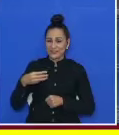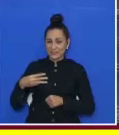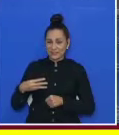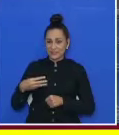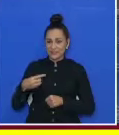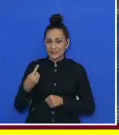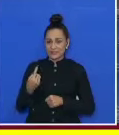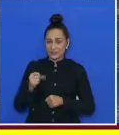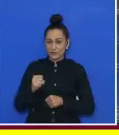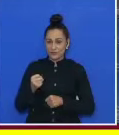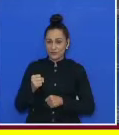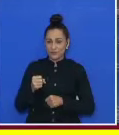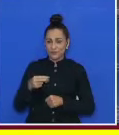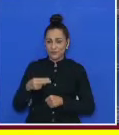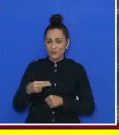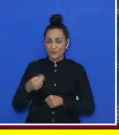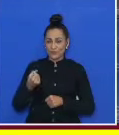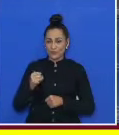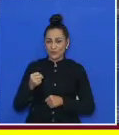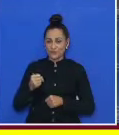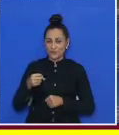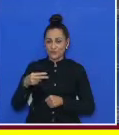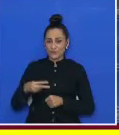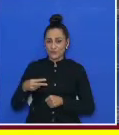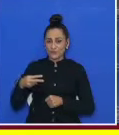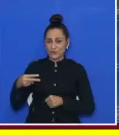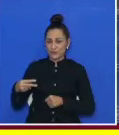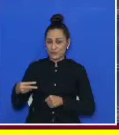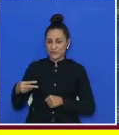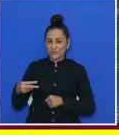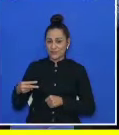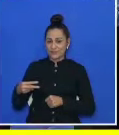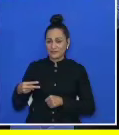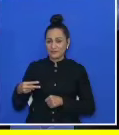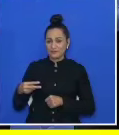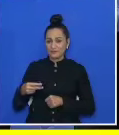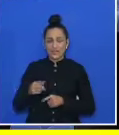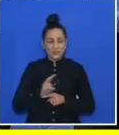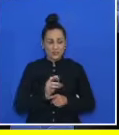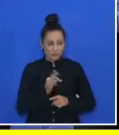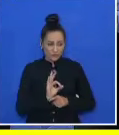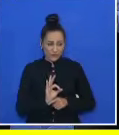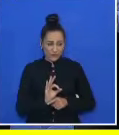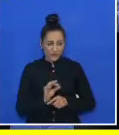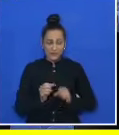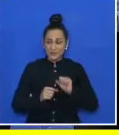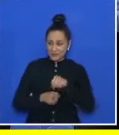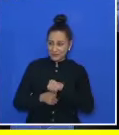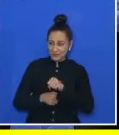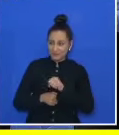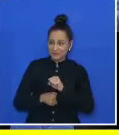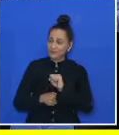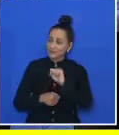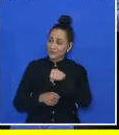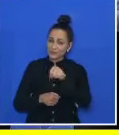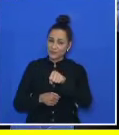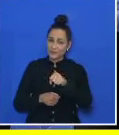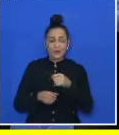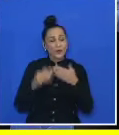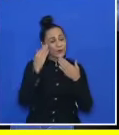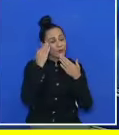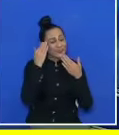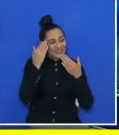13, 18, 28 e 22. Auditoras, confirmam? Sim, confirmo. Sim,